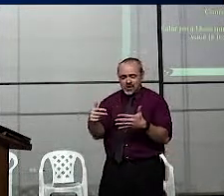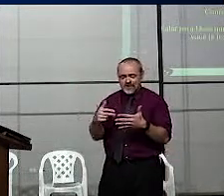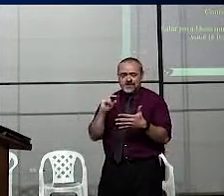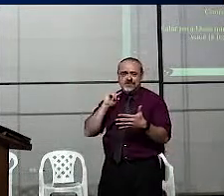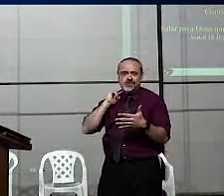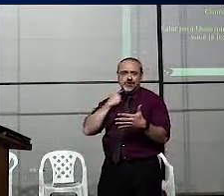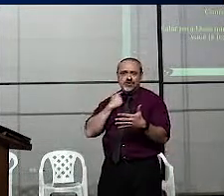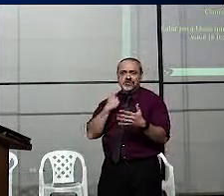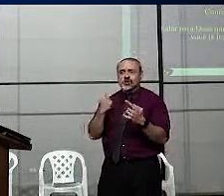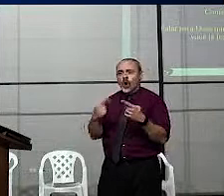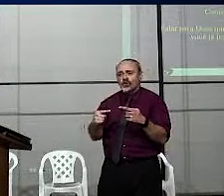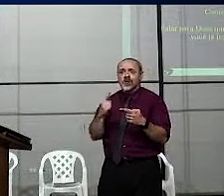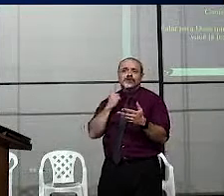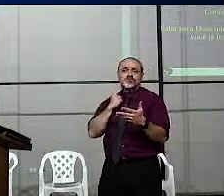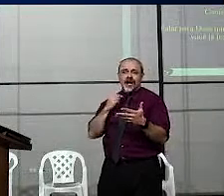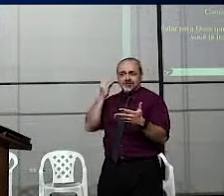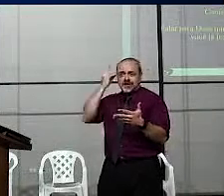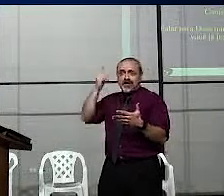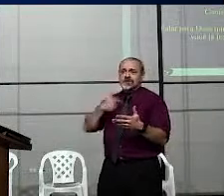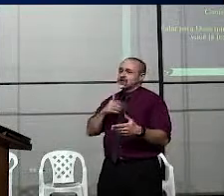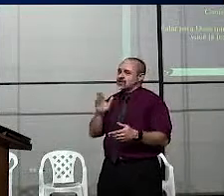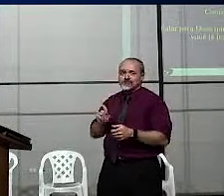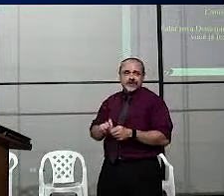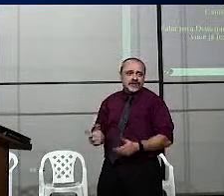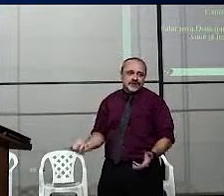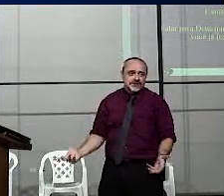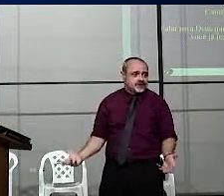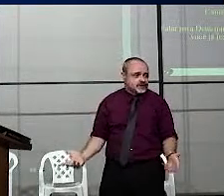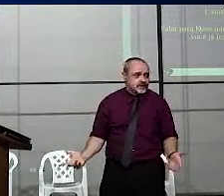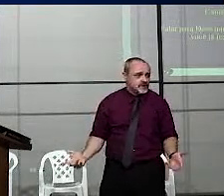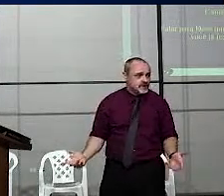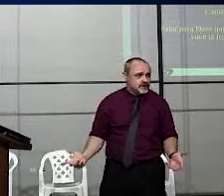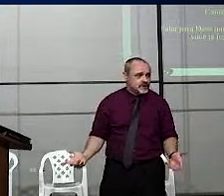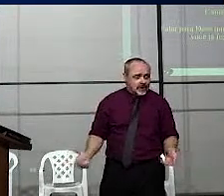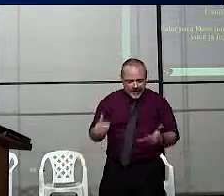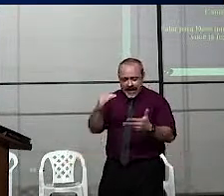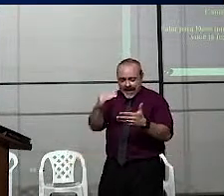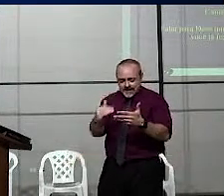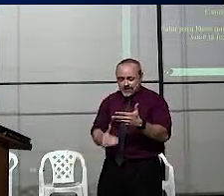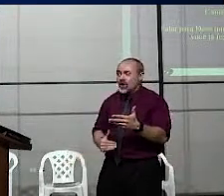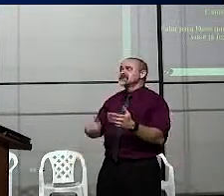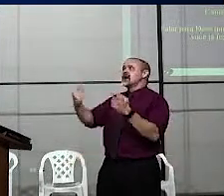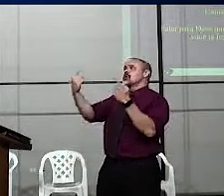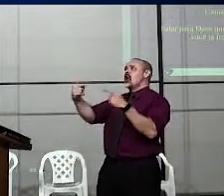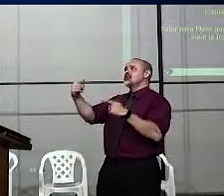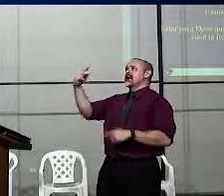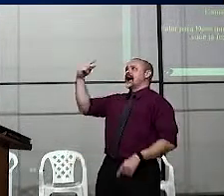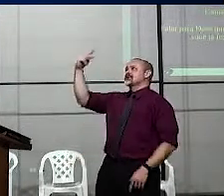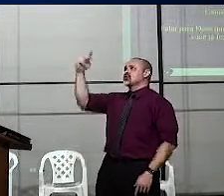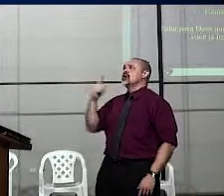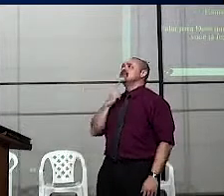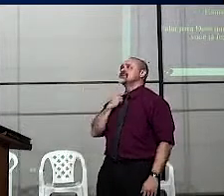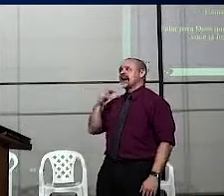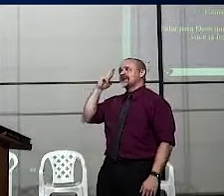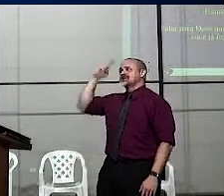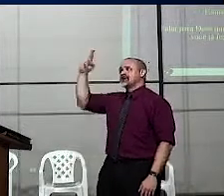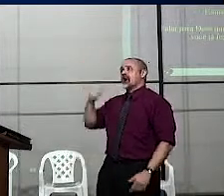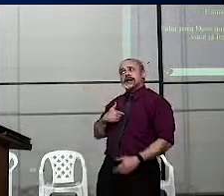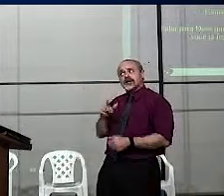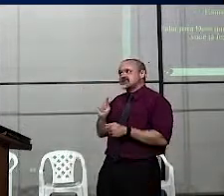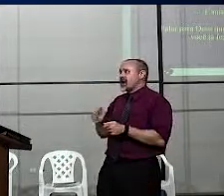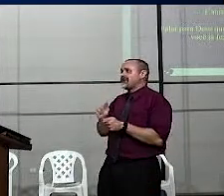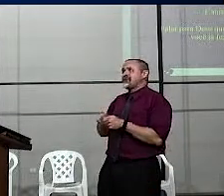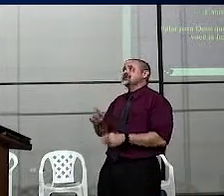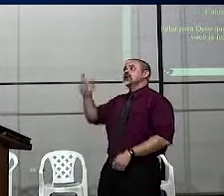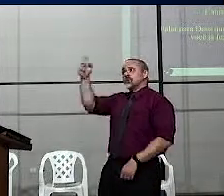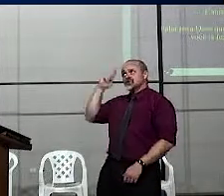Essas coisas sujas contra a vontade de Deus, eu já fiz. Essas coisas são contra a tua vontade, Senhor,